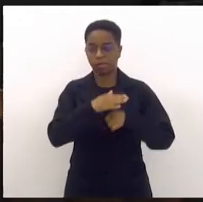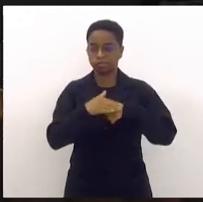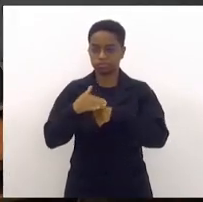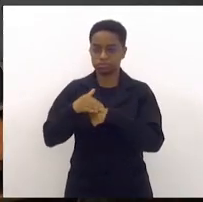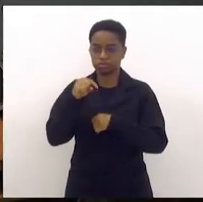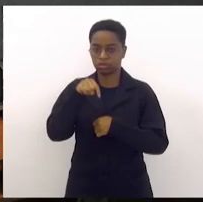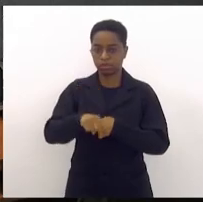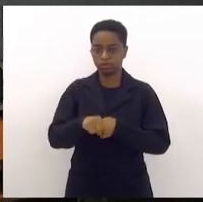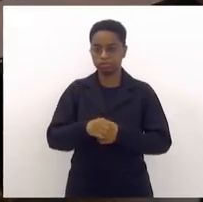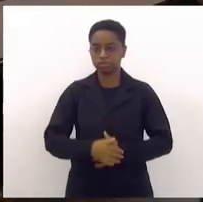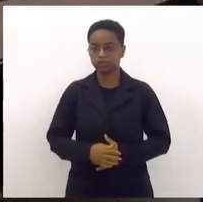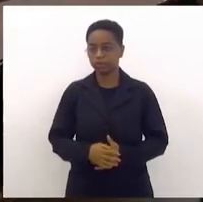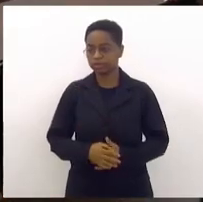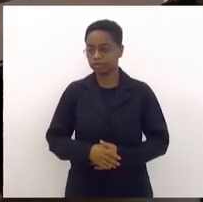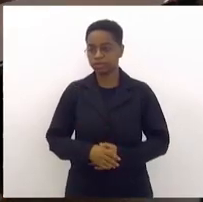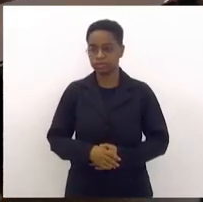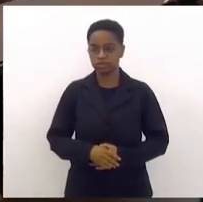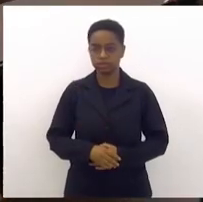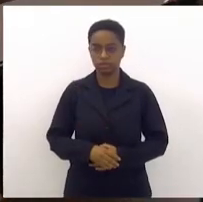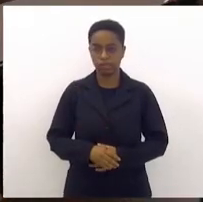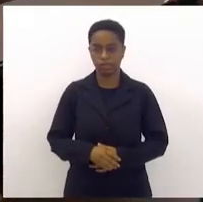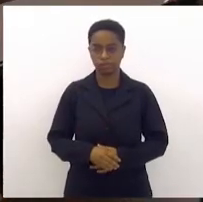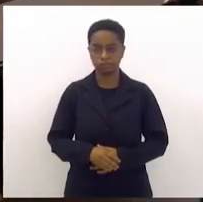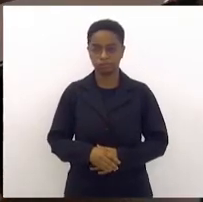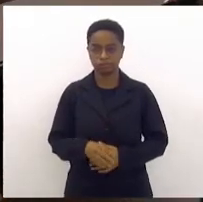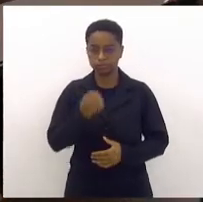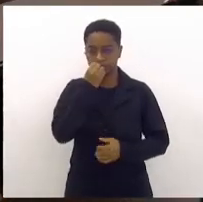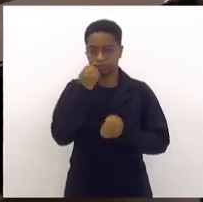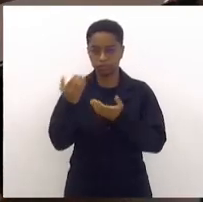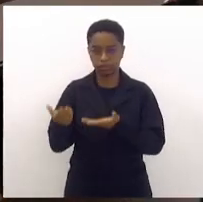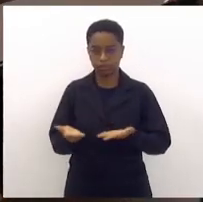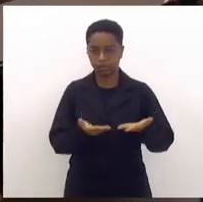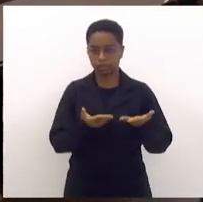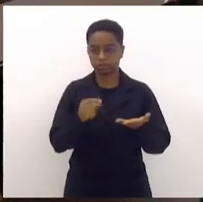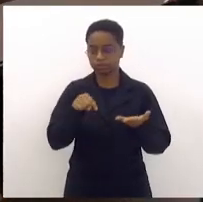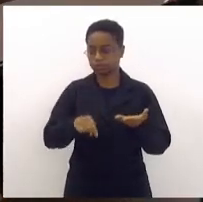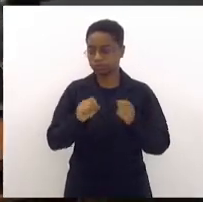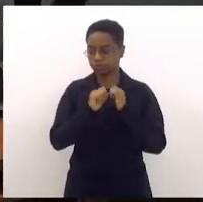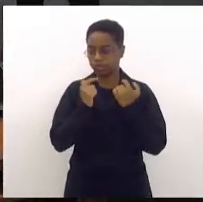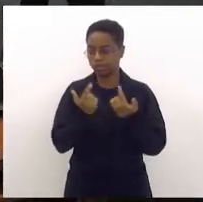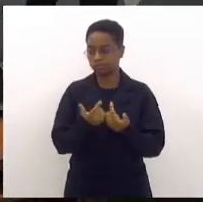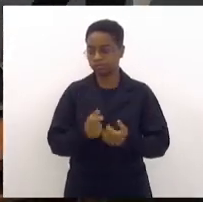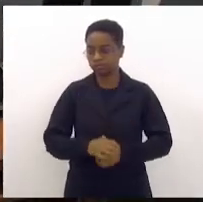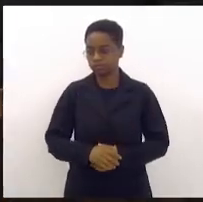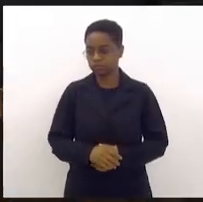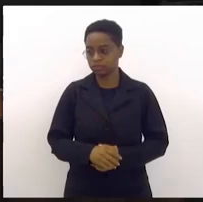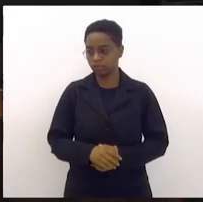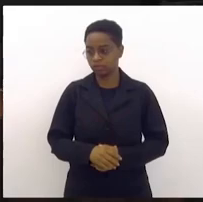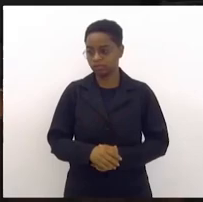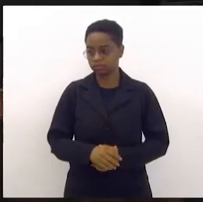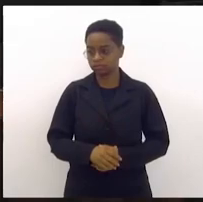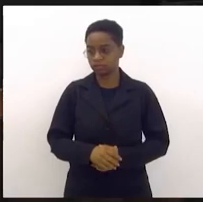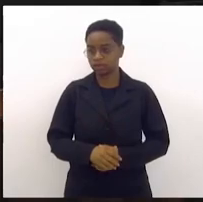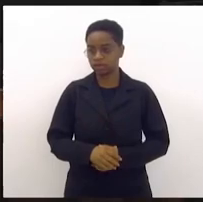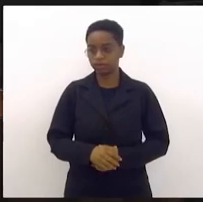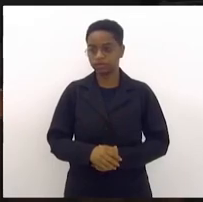nosso parlamento, muito nos enriquece. Seja bem-vindo a esta casa.